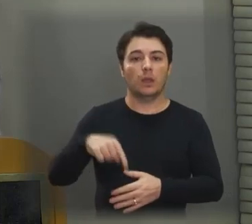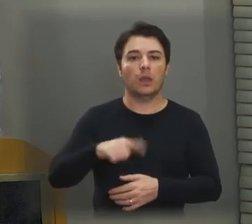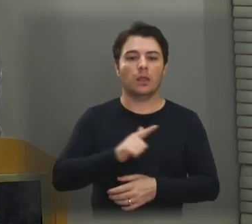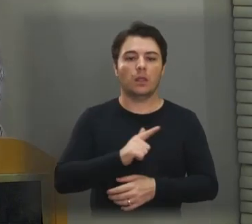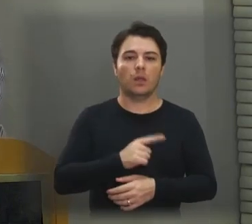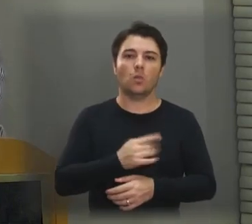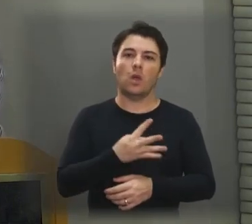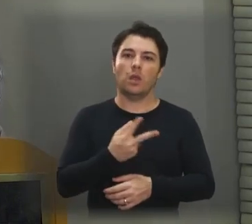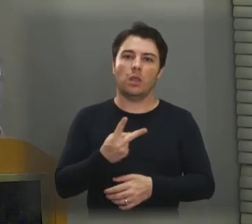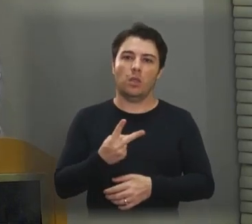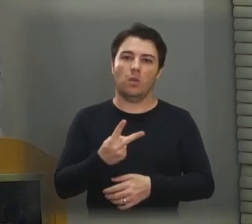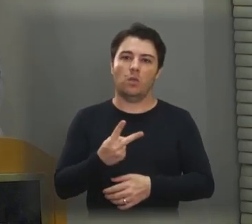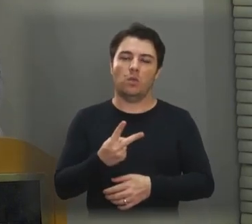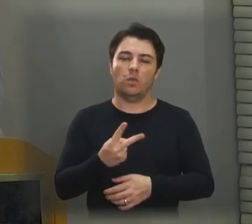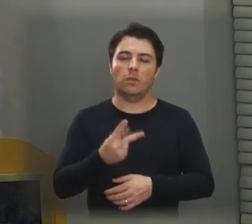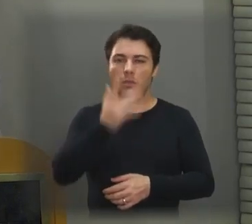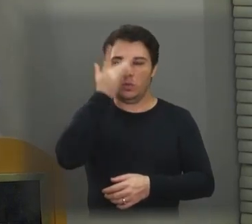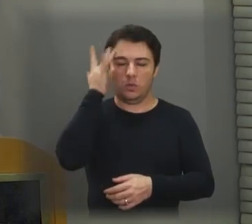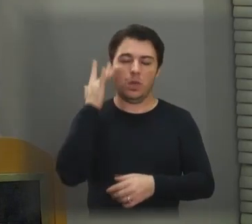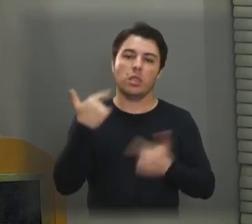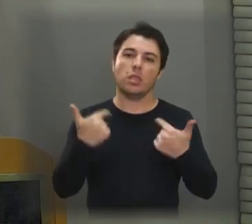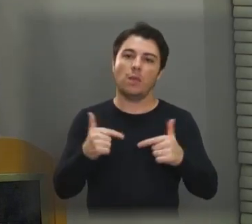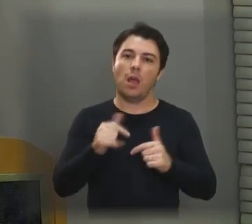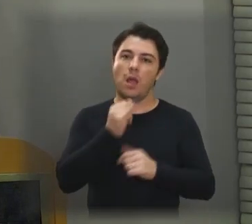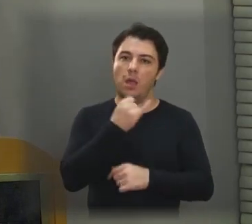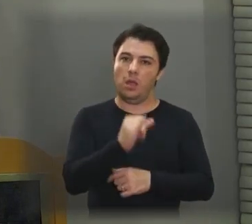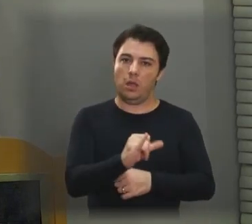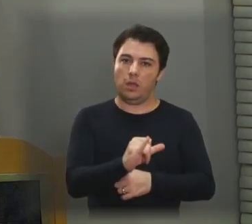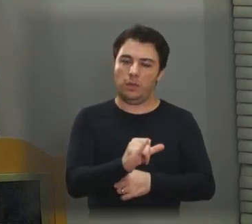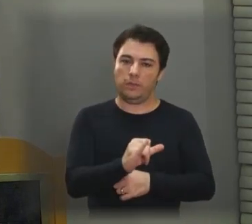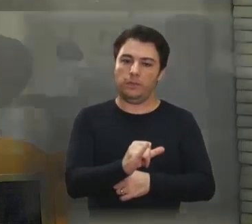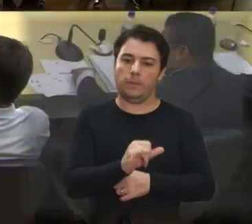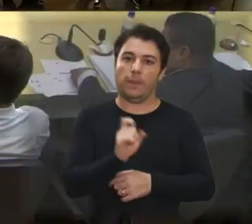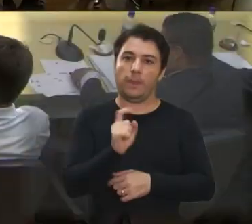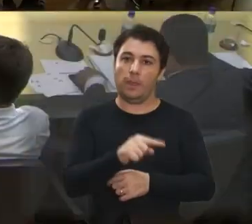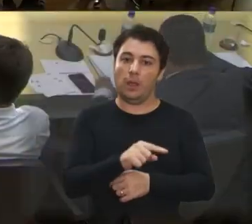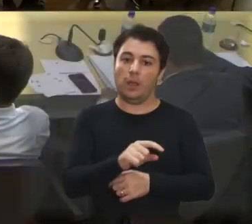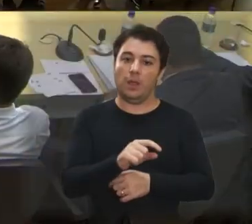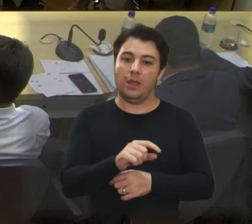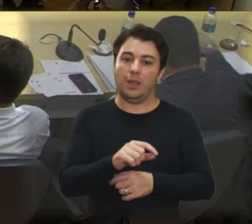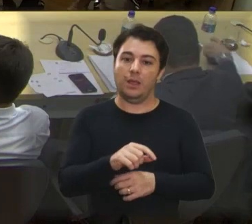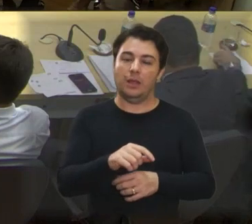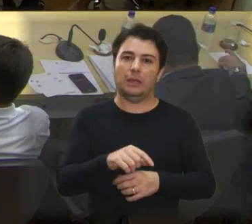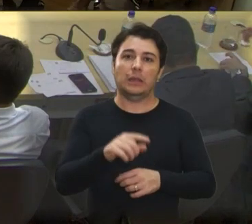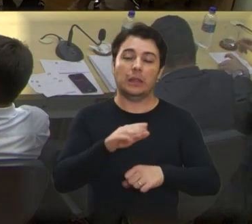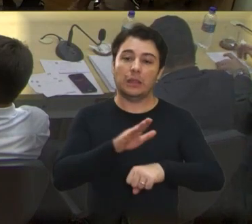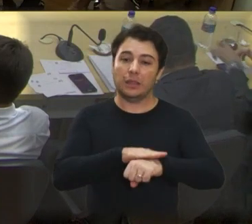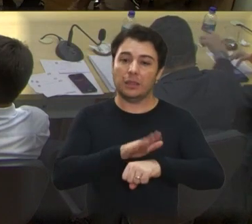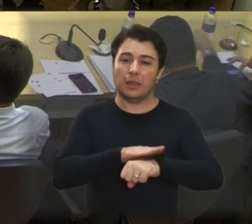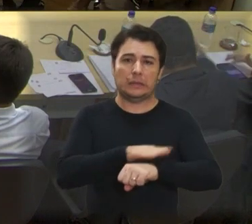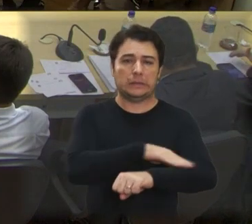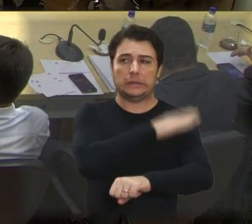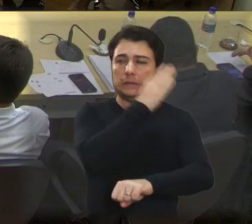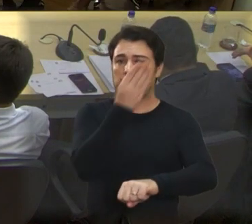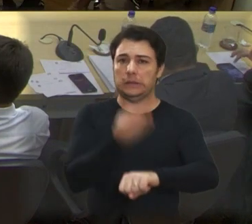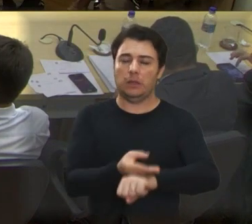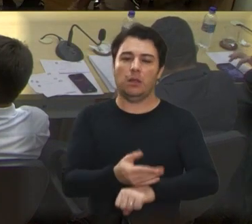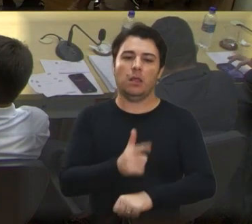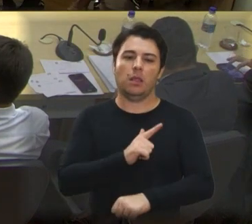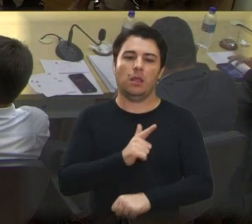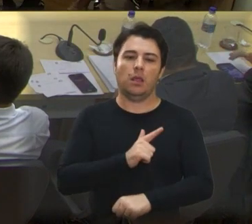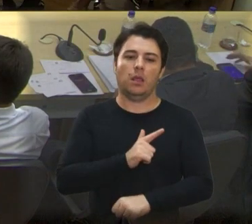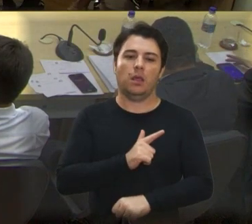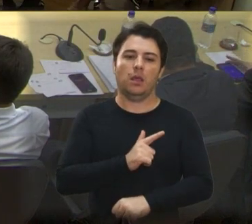município São 42 eletricistas equipe especificamente de emergência que fica Full Time no atendimento emergencial